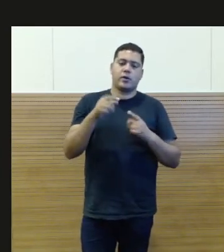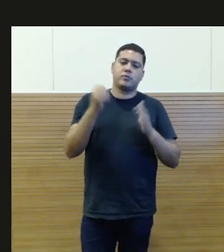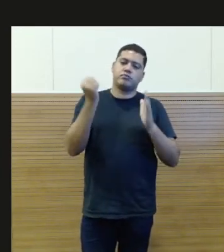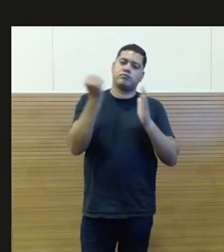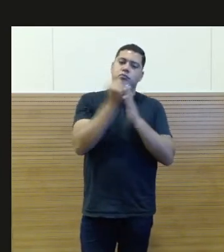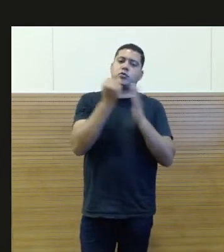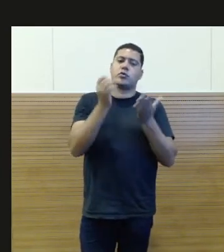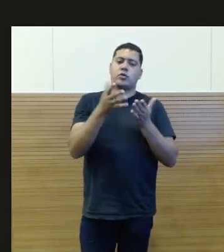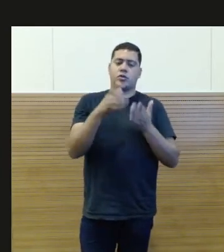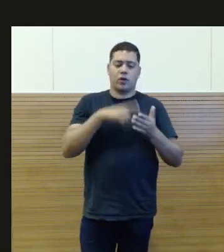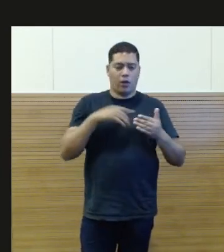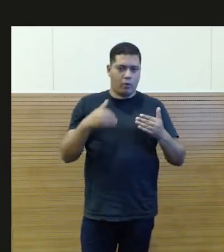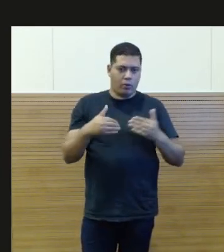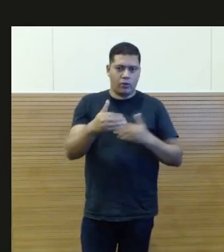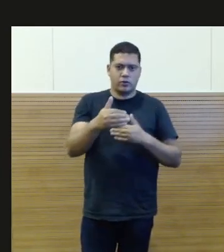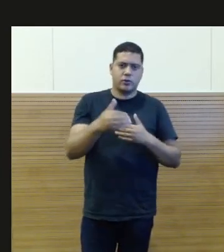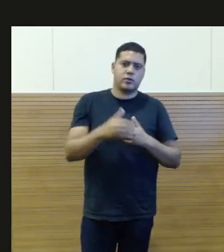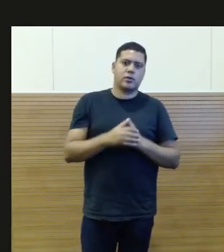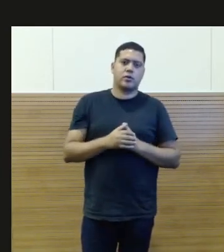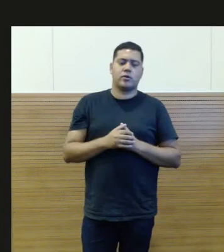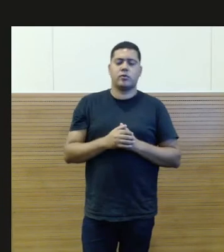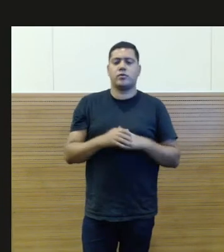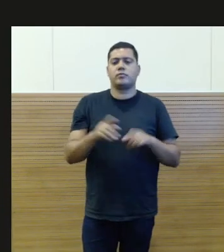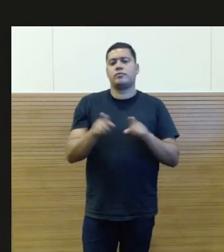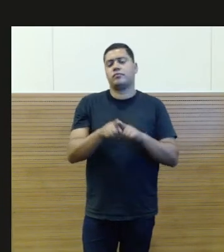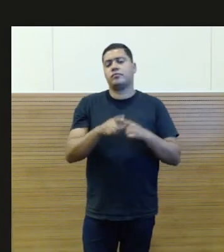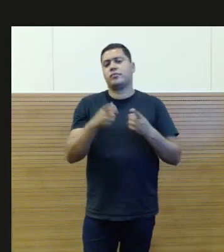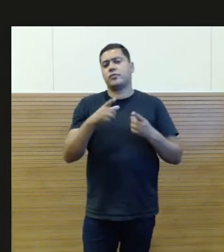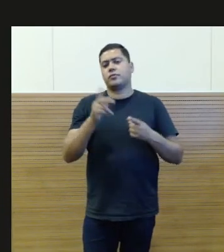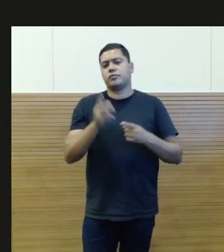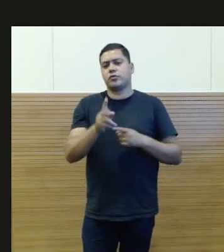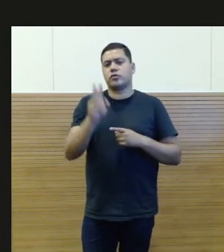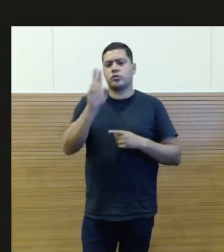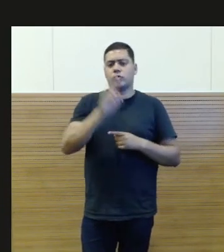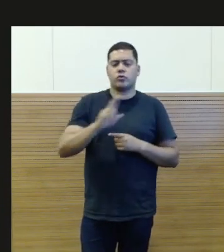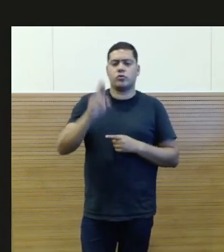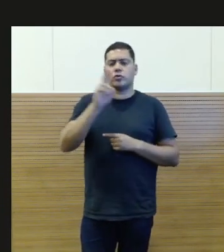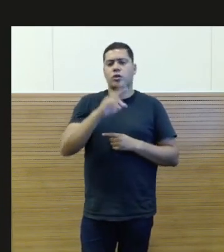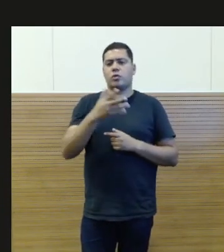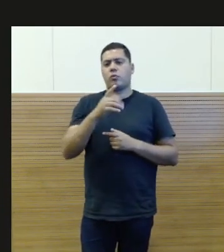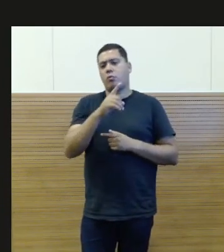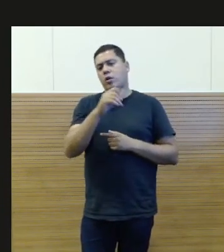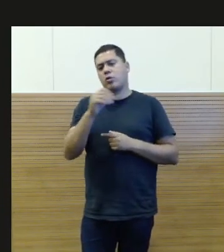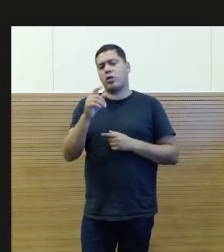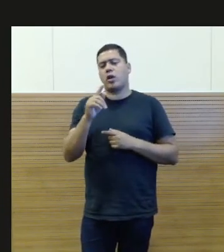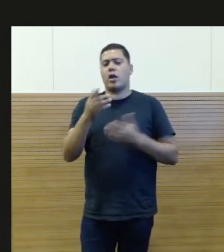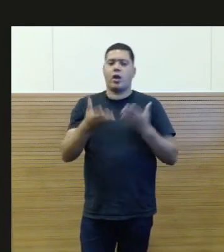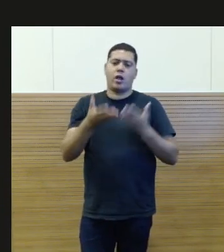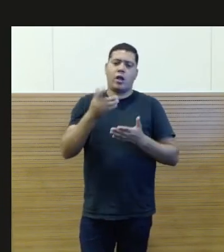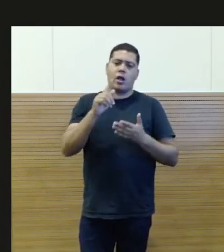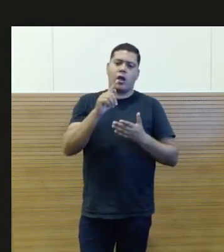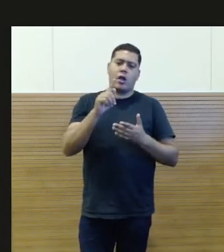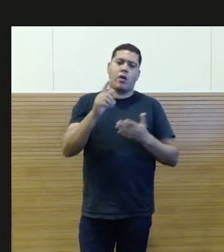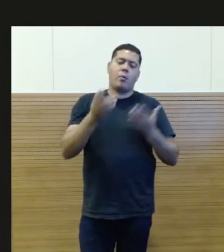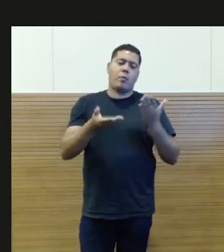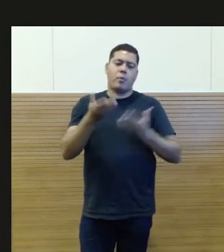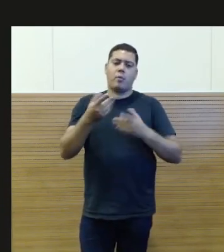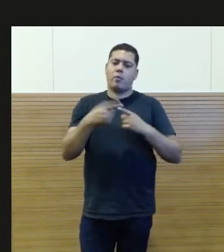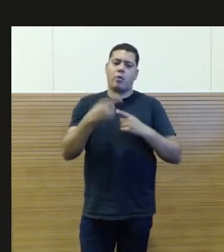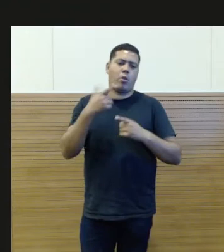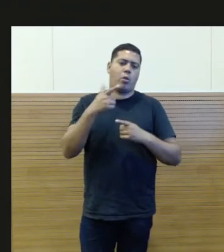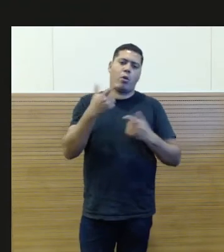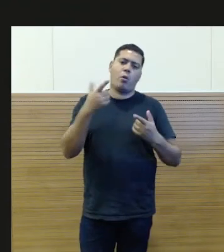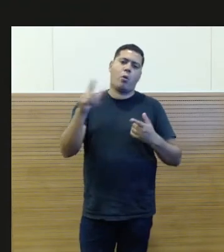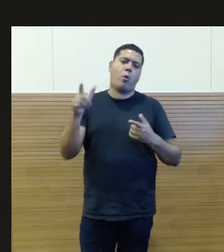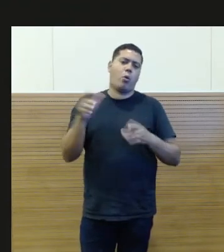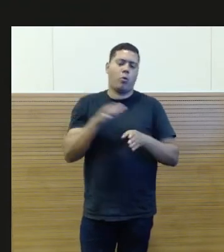estava adiantada, e seguem utilizando o perfil de 100 gramas, porque até esse momento não existia uma outra recomendação